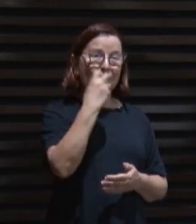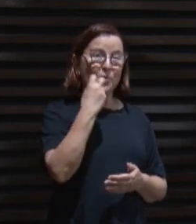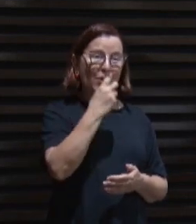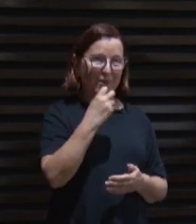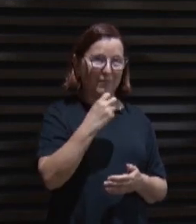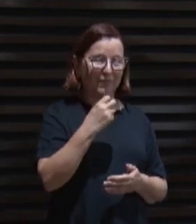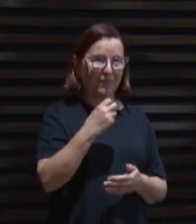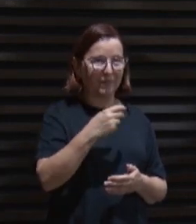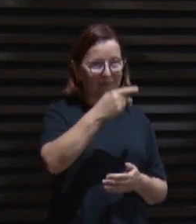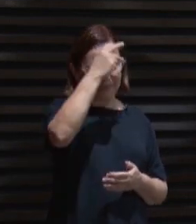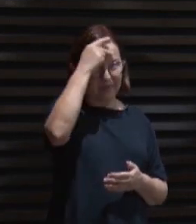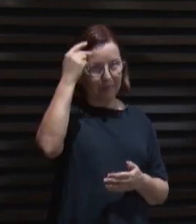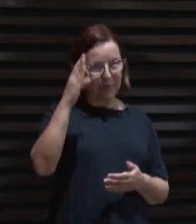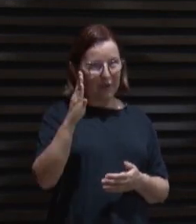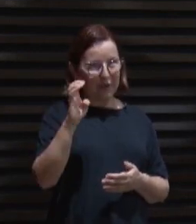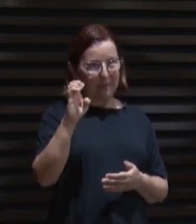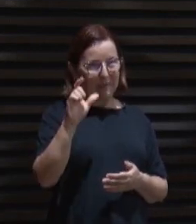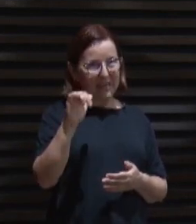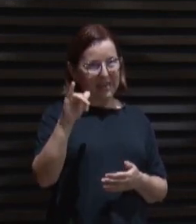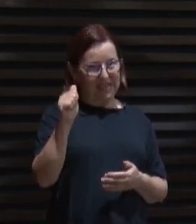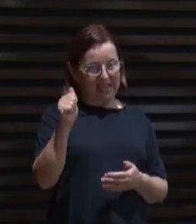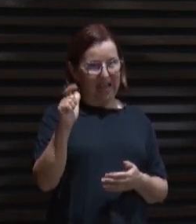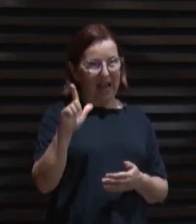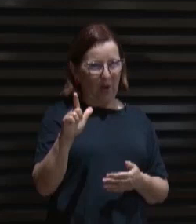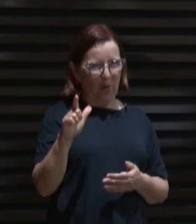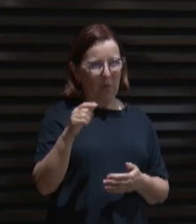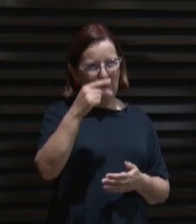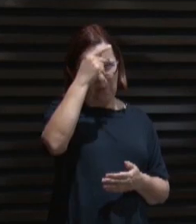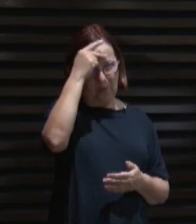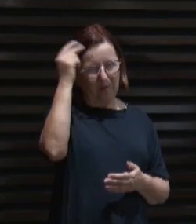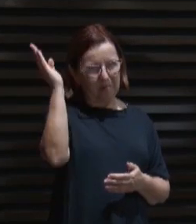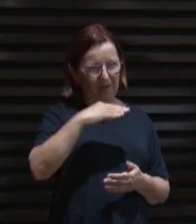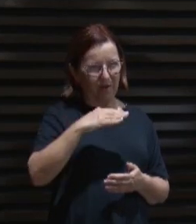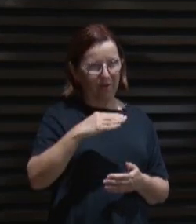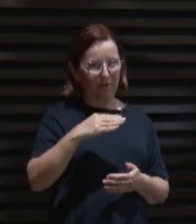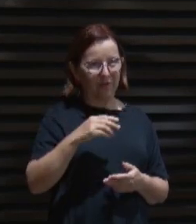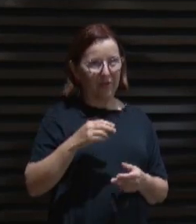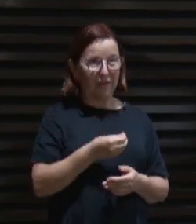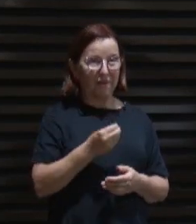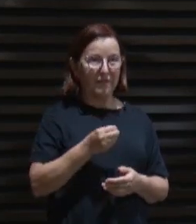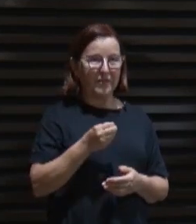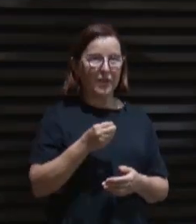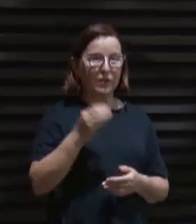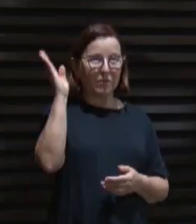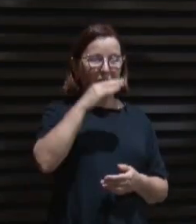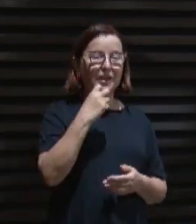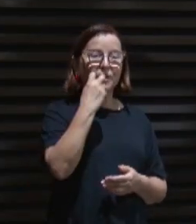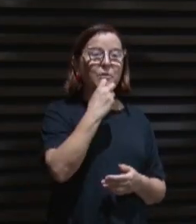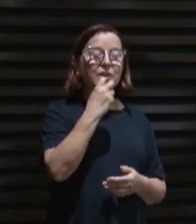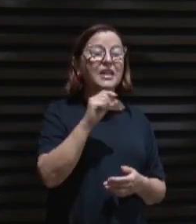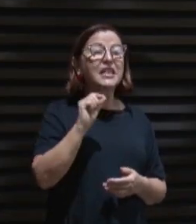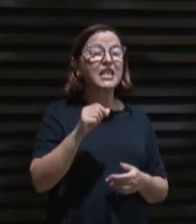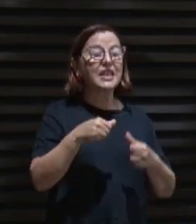de Belial, o homem vil, é o que anda com a perversidade na boca. Quem é o homem de